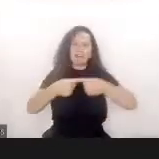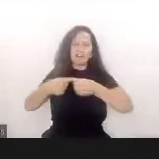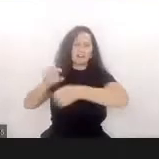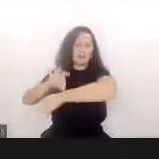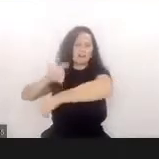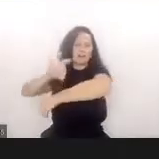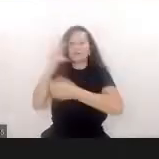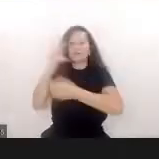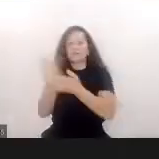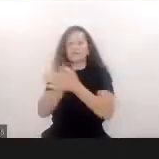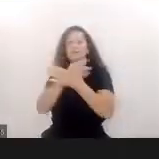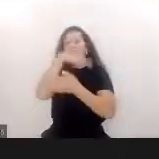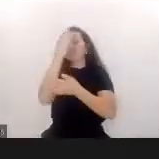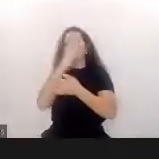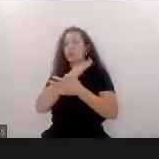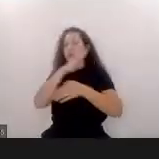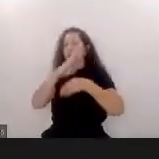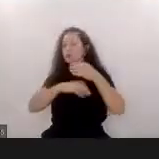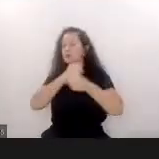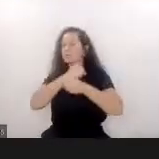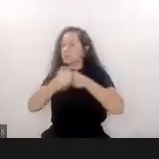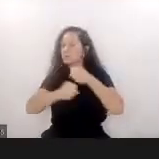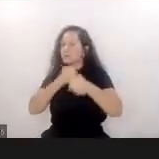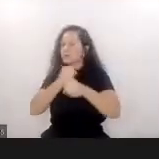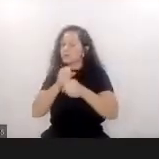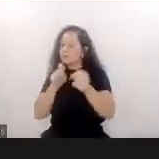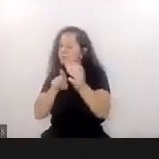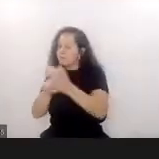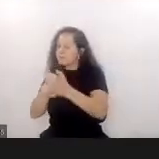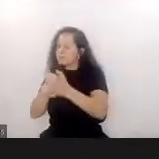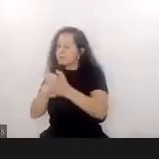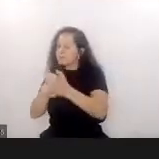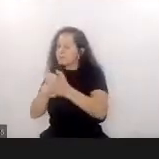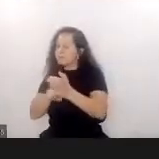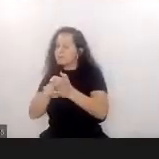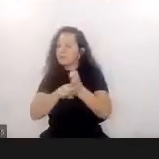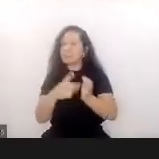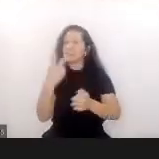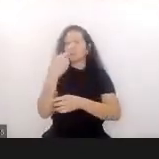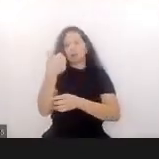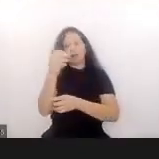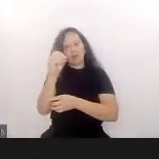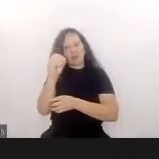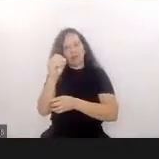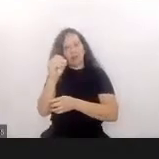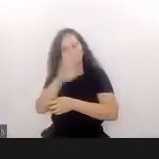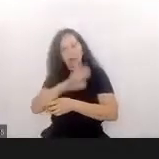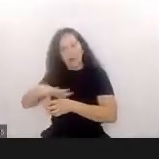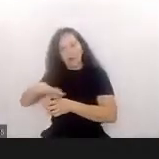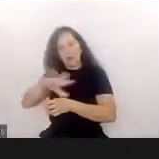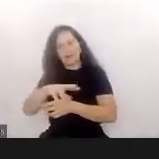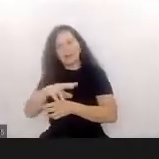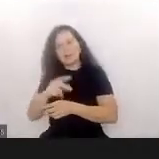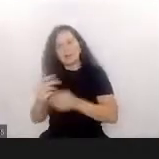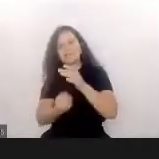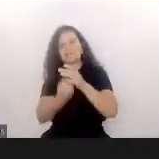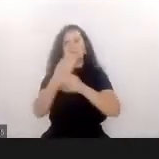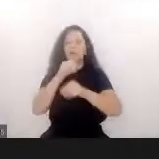pesquisa abordou 10 áreas que se tornaram 10 mapas, onde a gente entendeu que era urgente